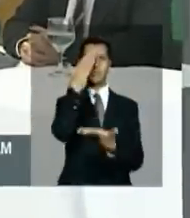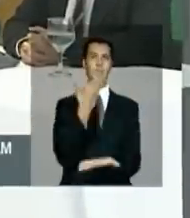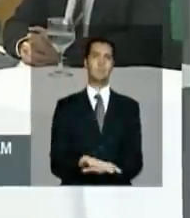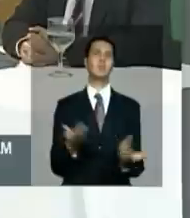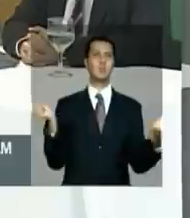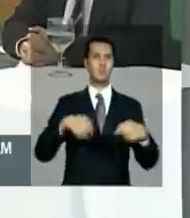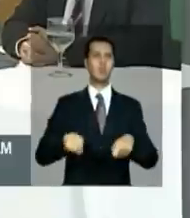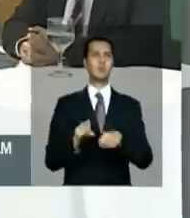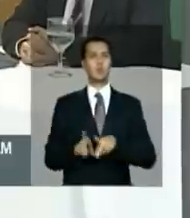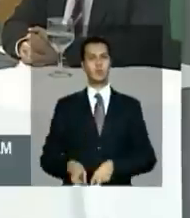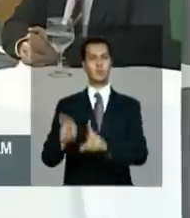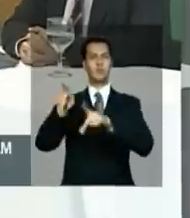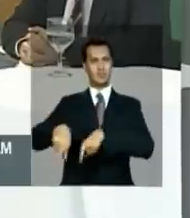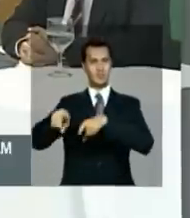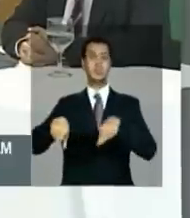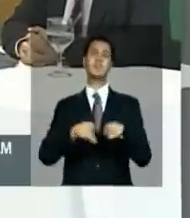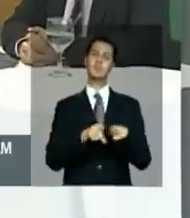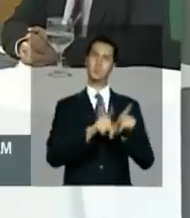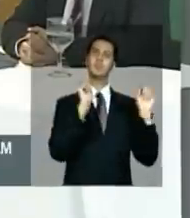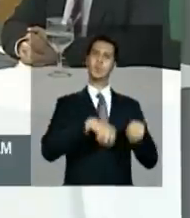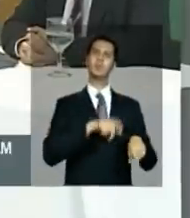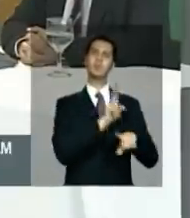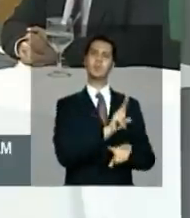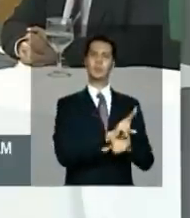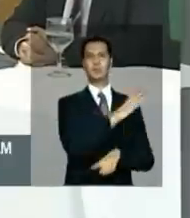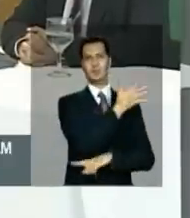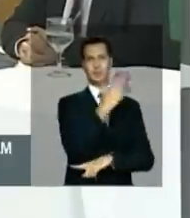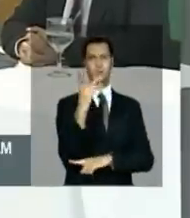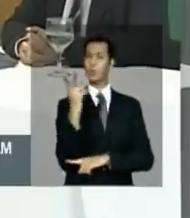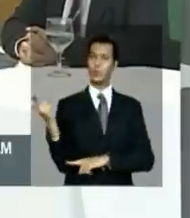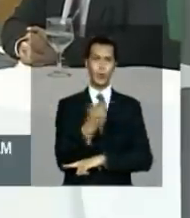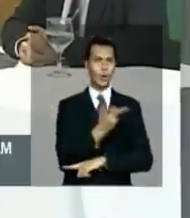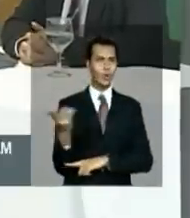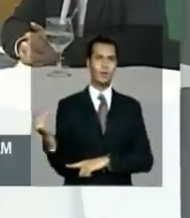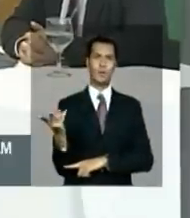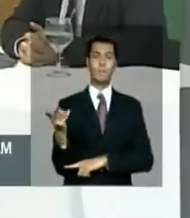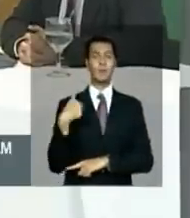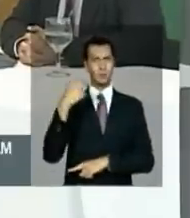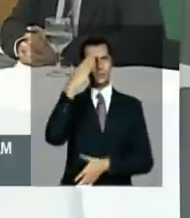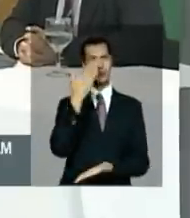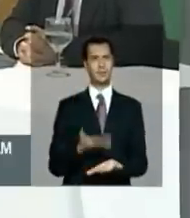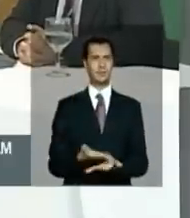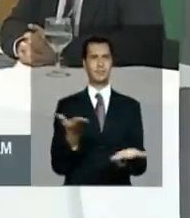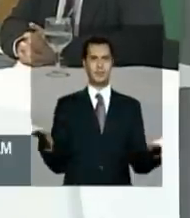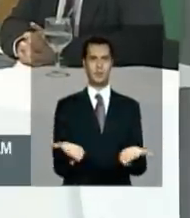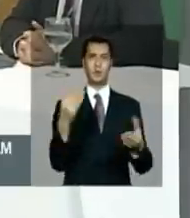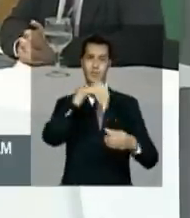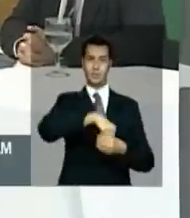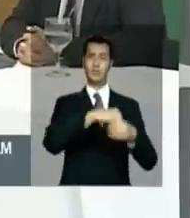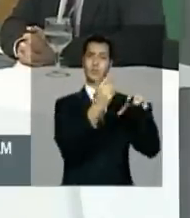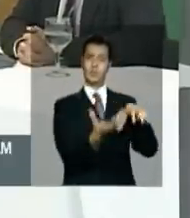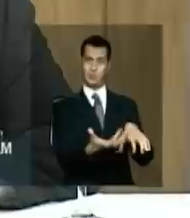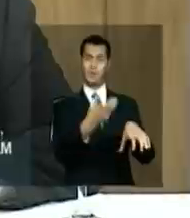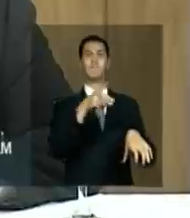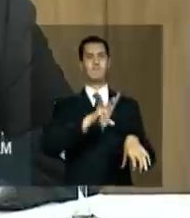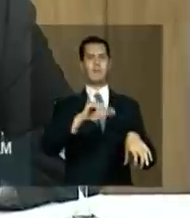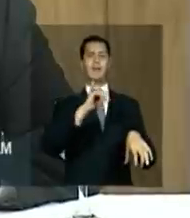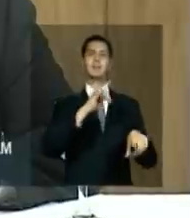ambiente eu a partir de agora o debate da câmara e do Senado vai acontecer